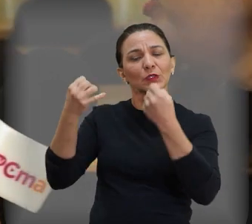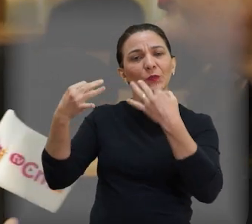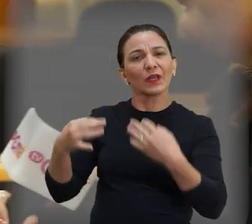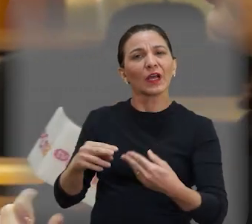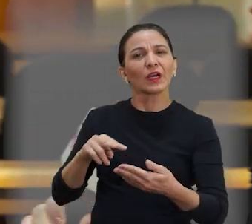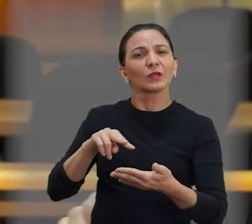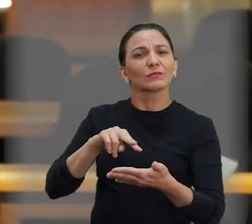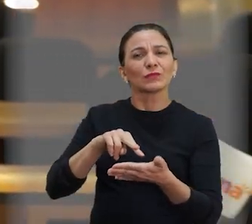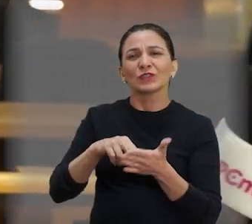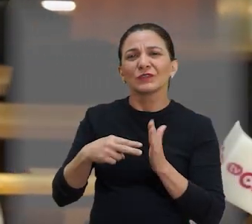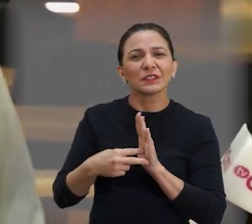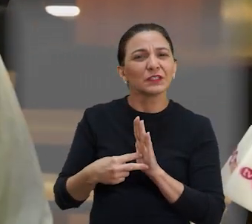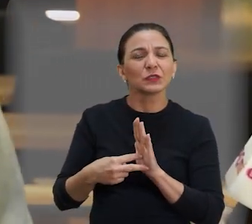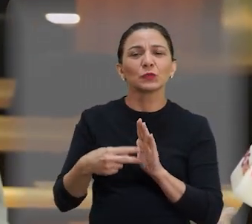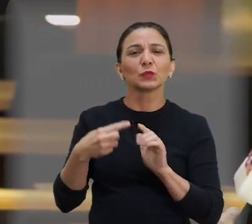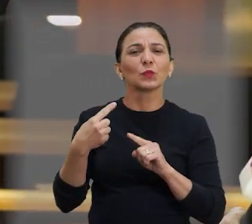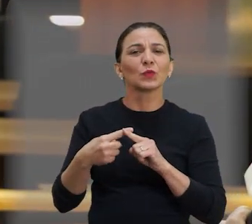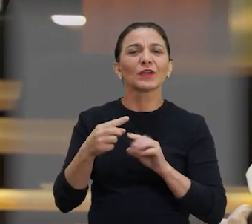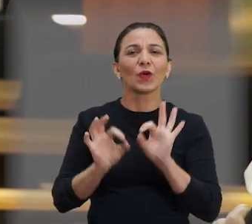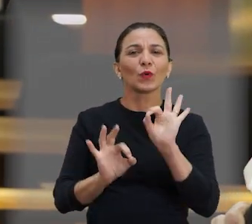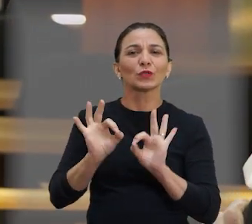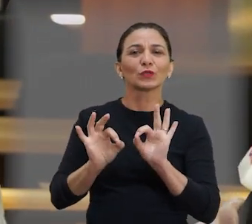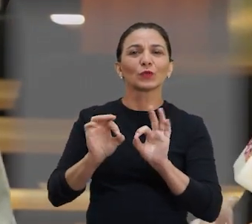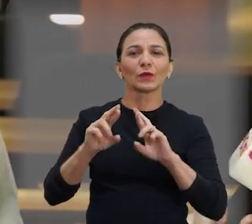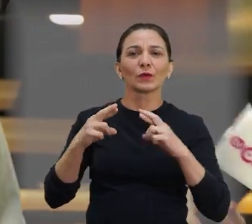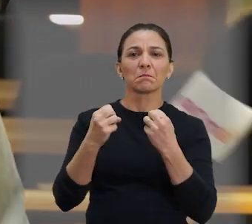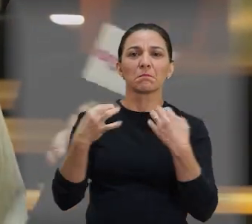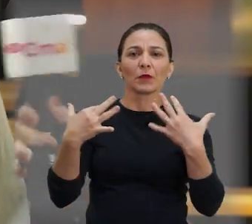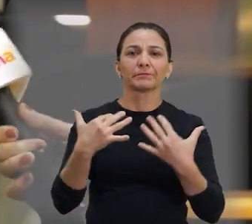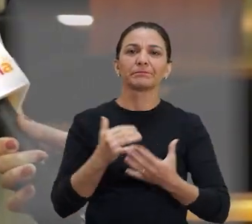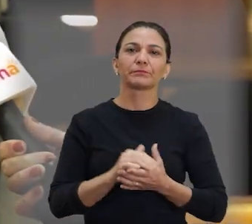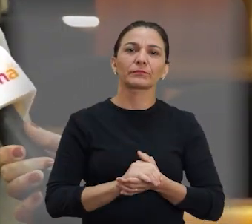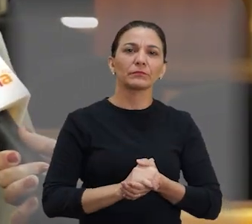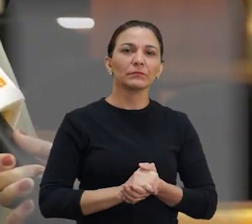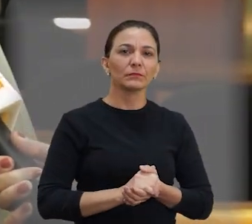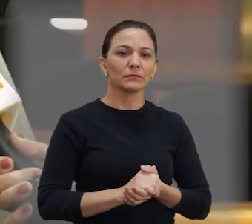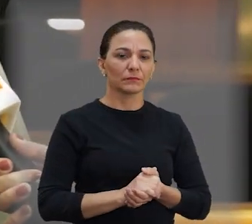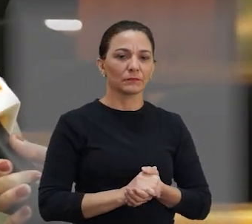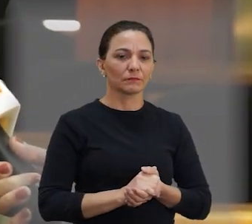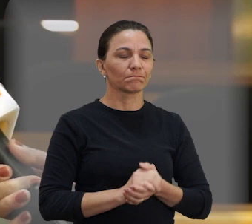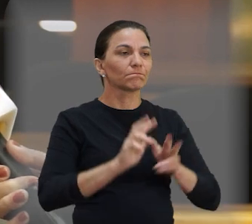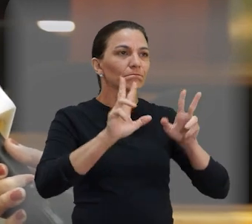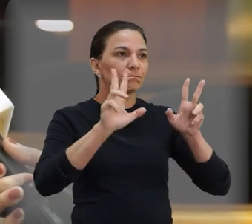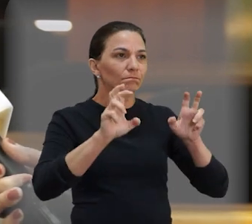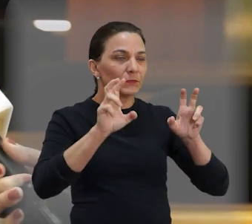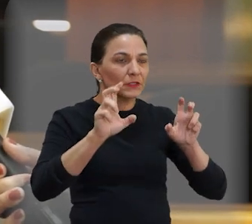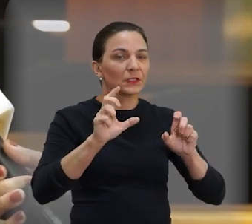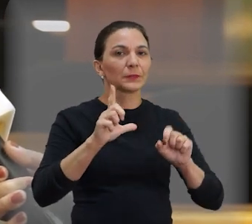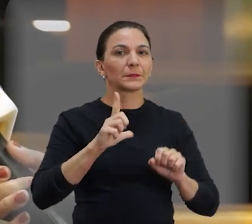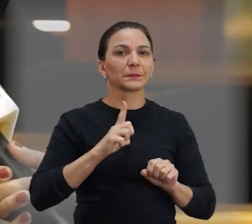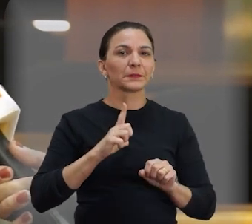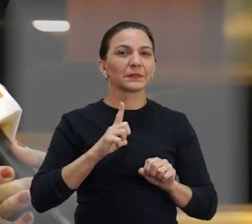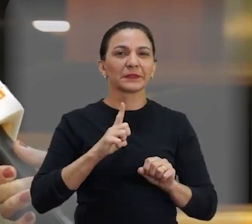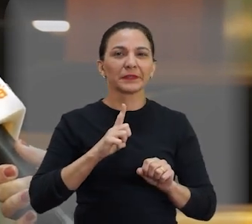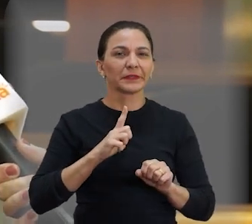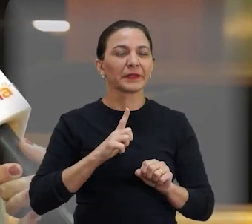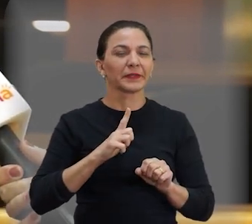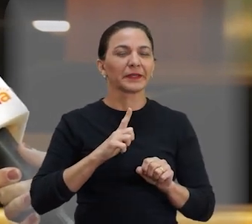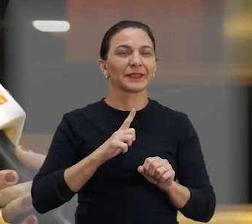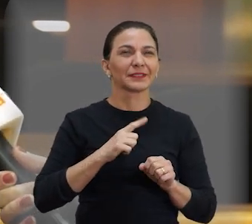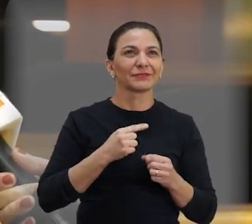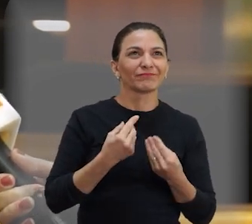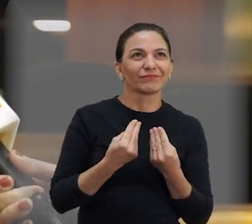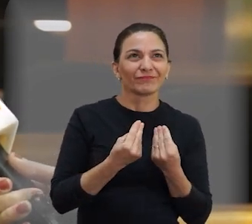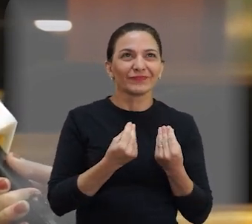fala pra gente o que que te motivou a organizar essa audiência além de ser um tema que eu tenho como muito próximo